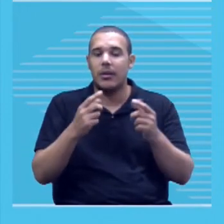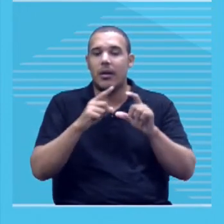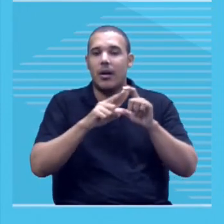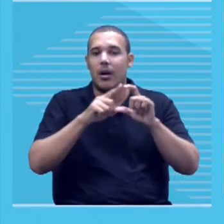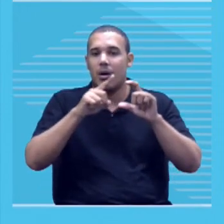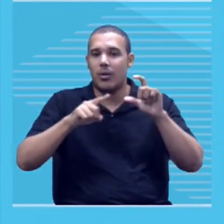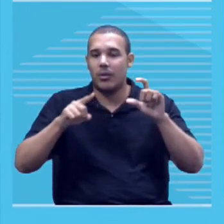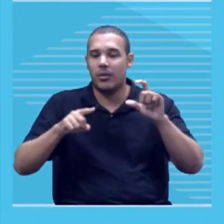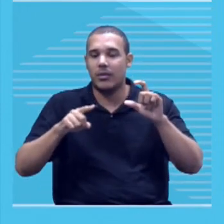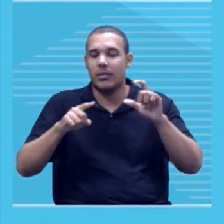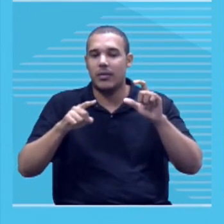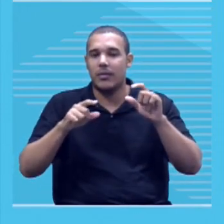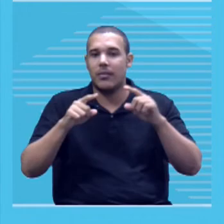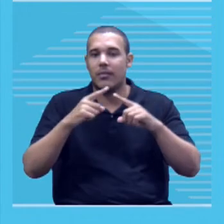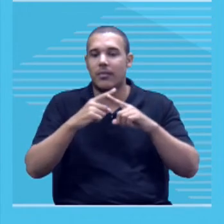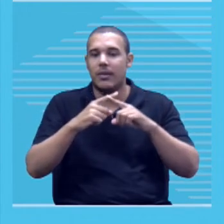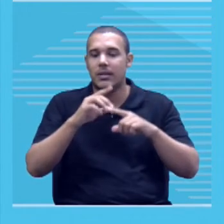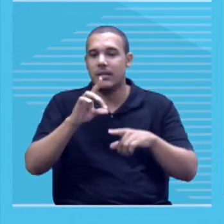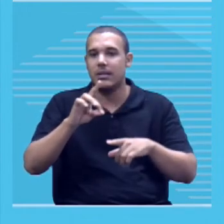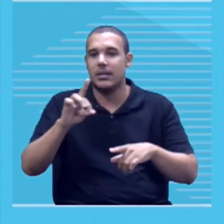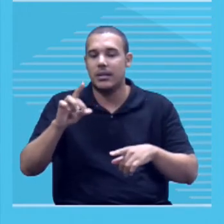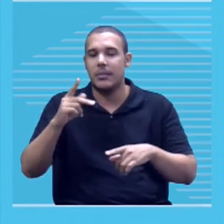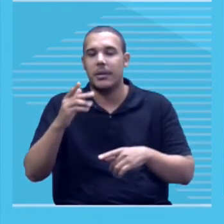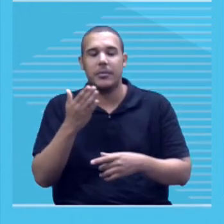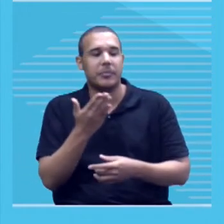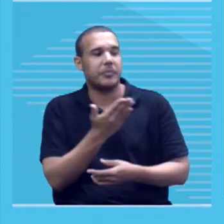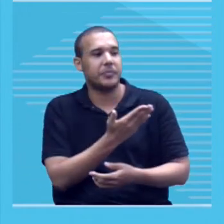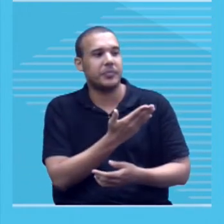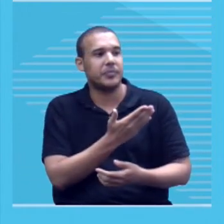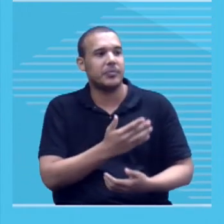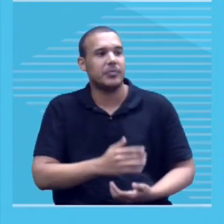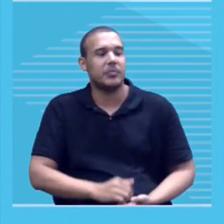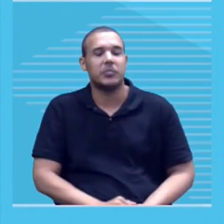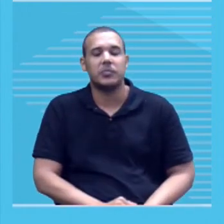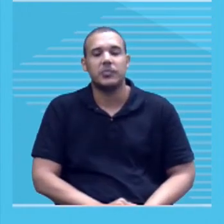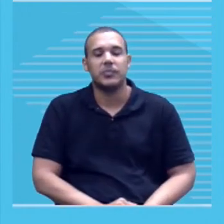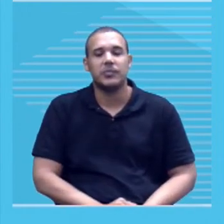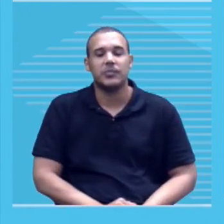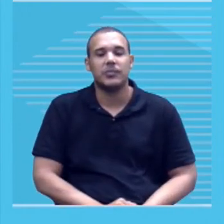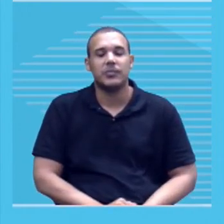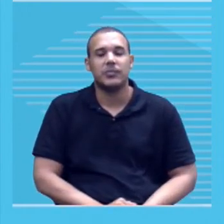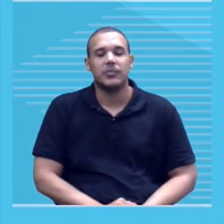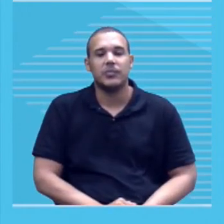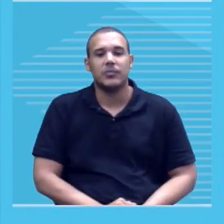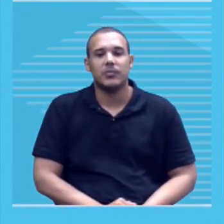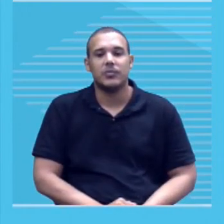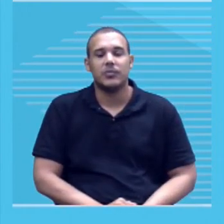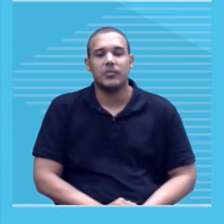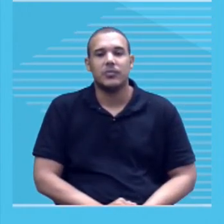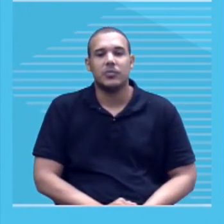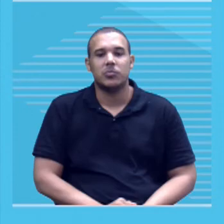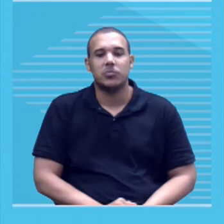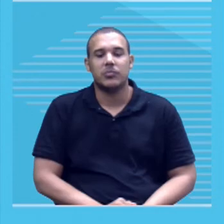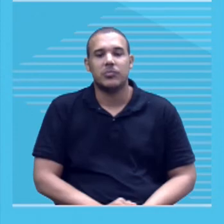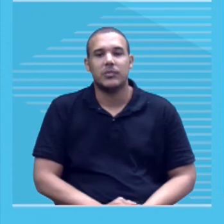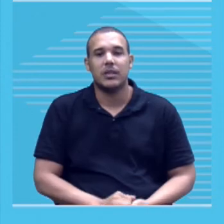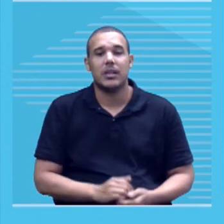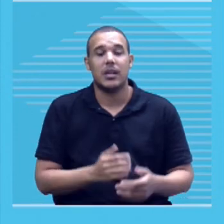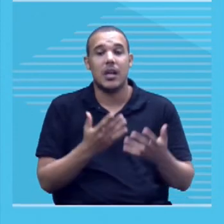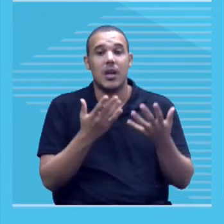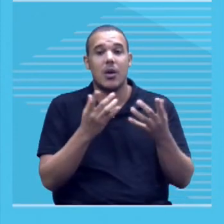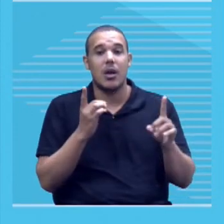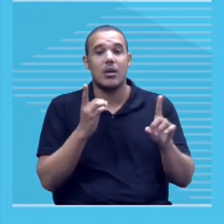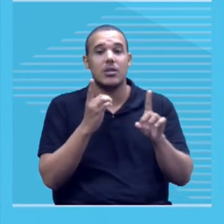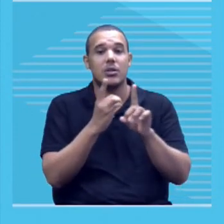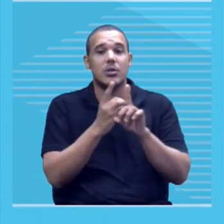corrente vezes o valor da DDP. A potência ele já deu na questão, 2.200. Eu quero descobrir, na